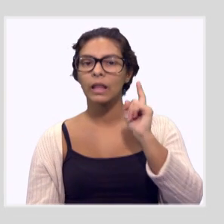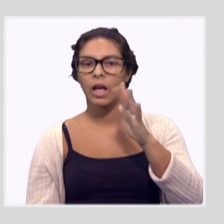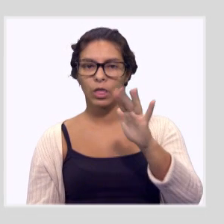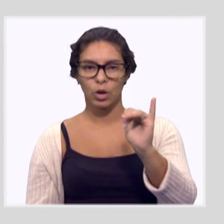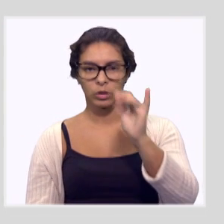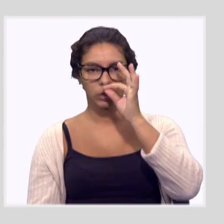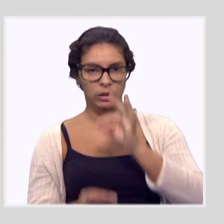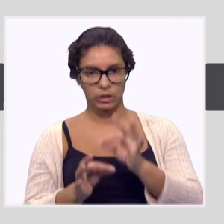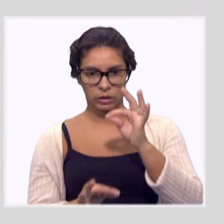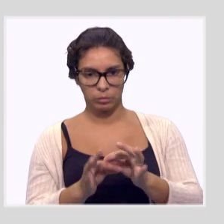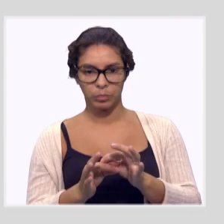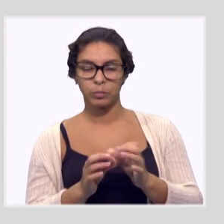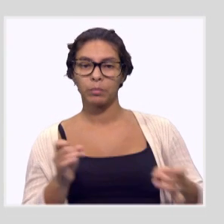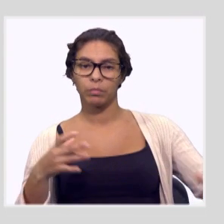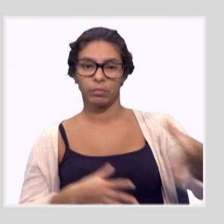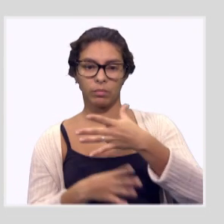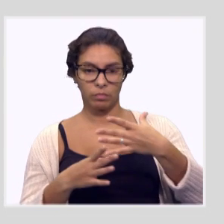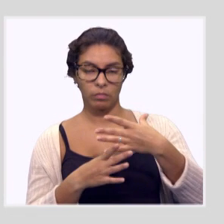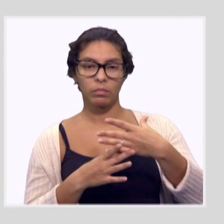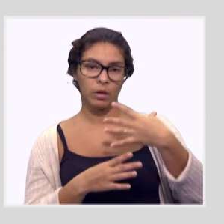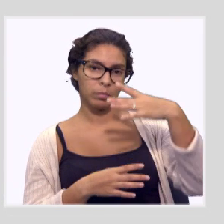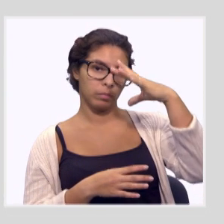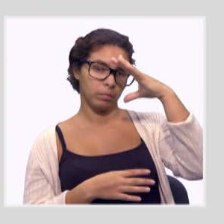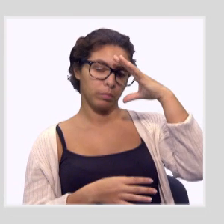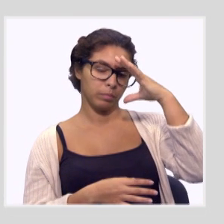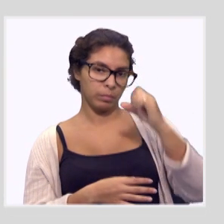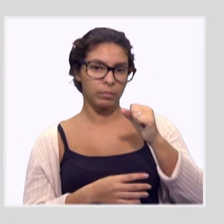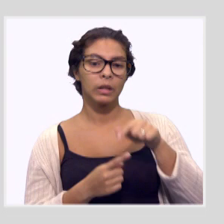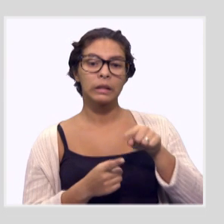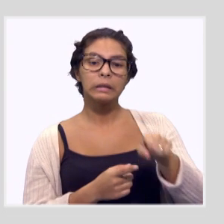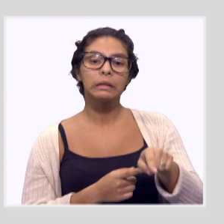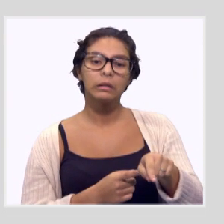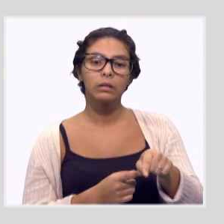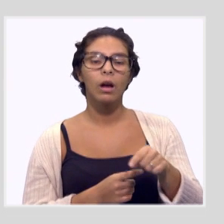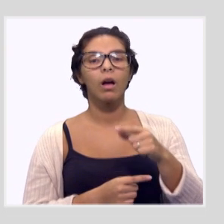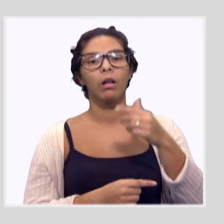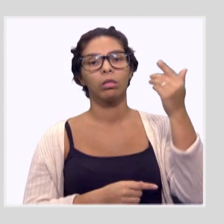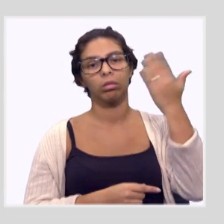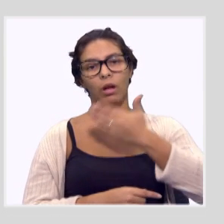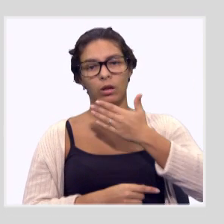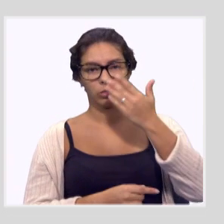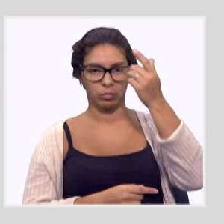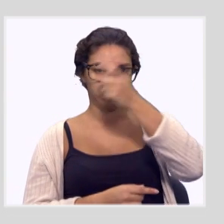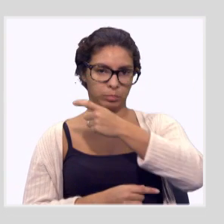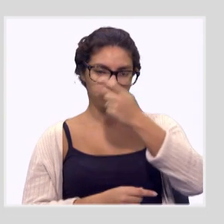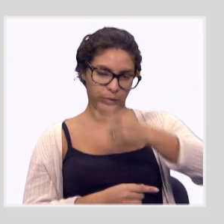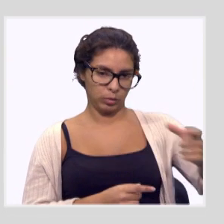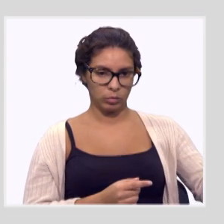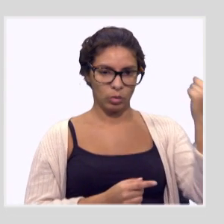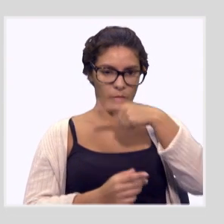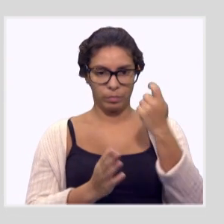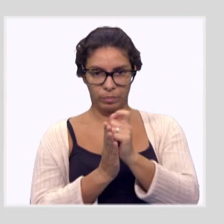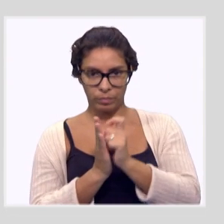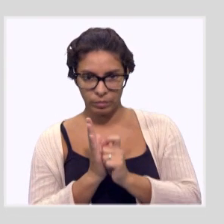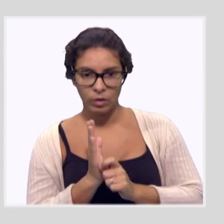No dia 12 de setembro, o Parlamento Europeu aprovou a proposta para regular os direitos de autor na internet. Os